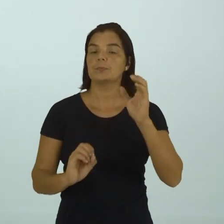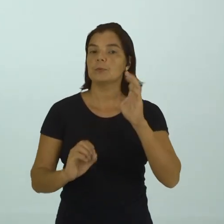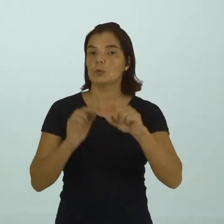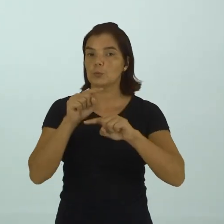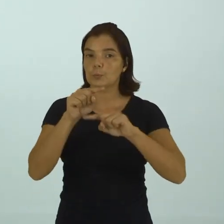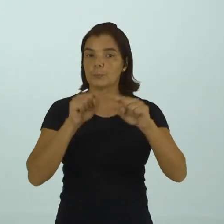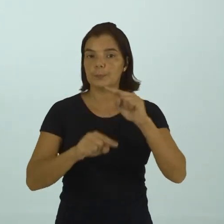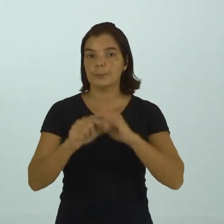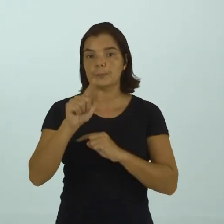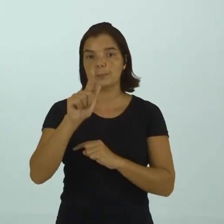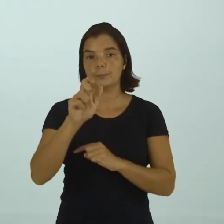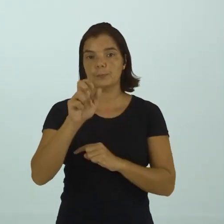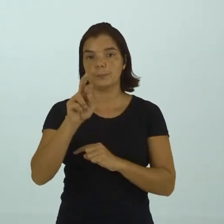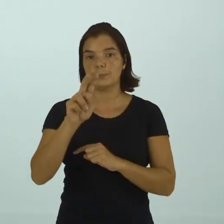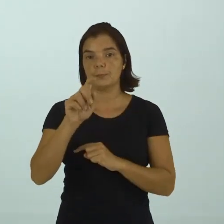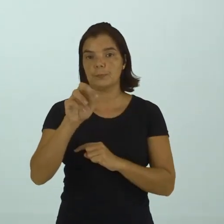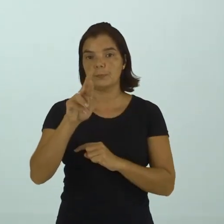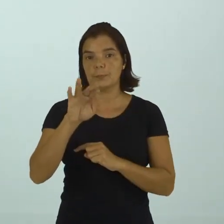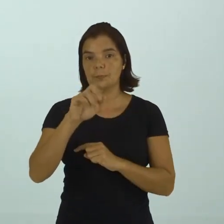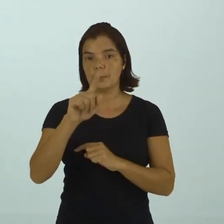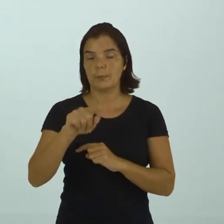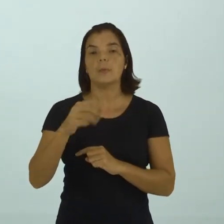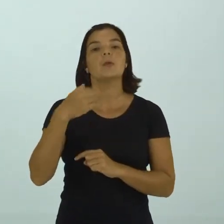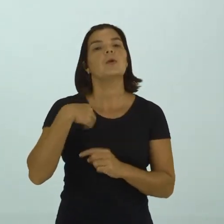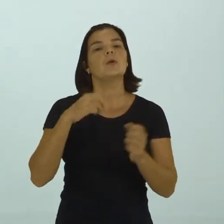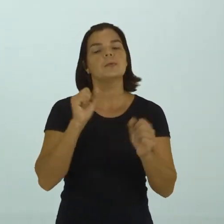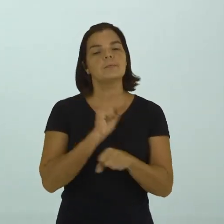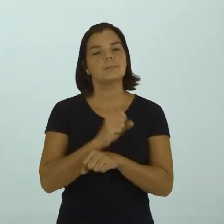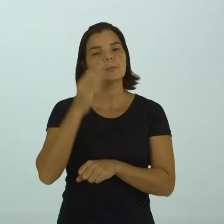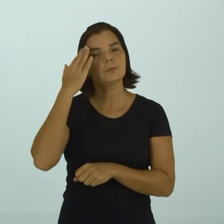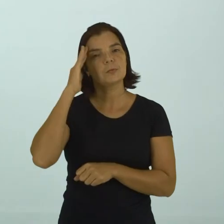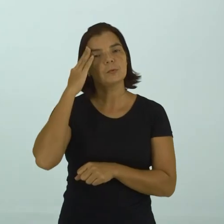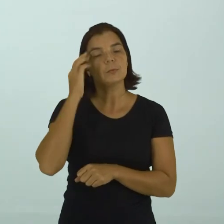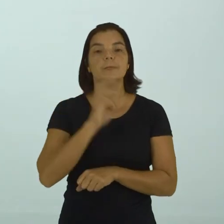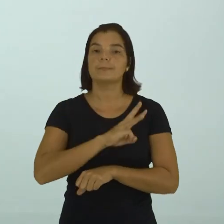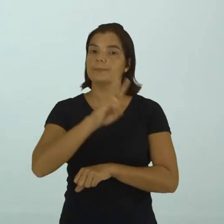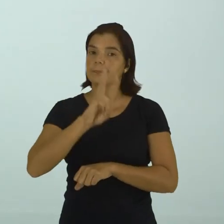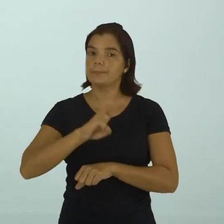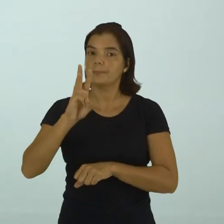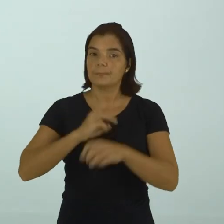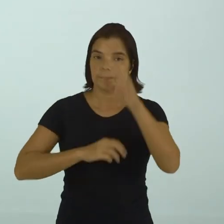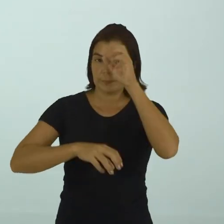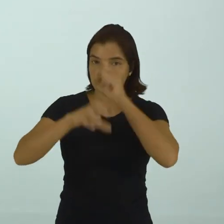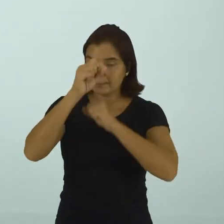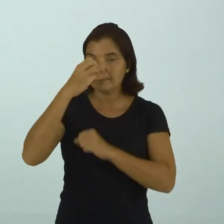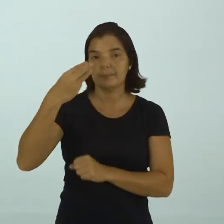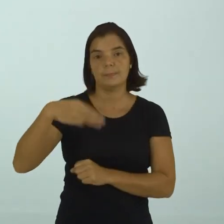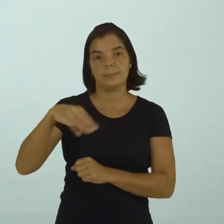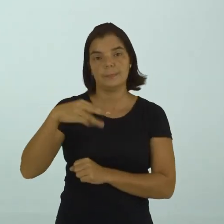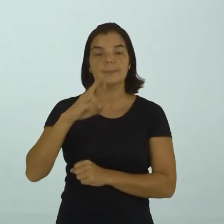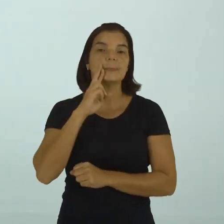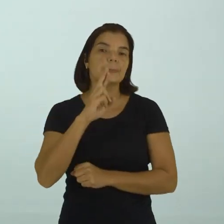sobre fração geratriz. Espero aí que você tenha compreendido. Vá lá na plataforma, resolva exercícios, que é assim que a gente aprende